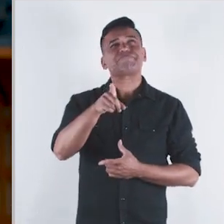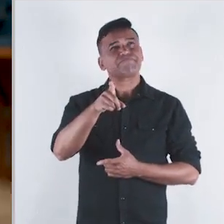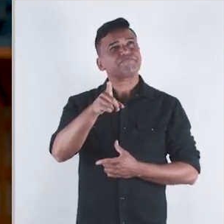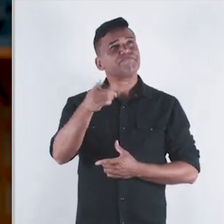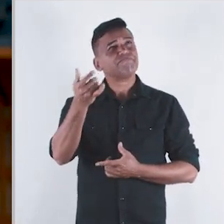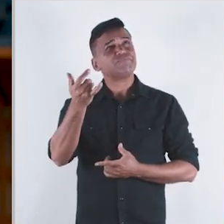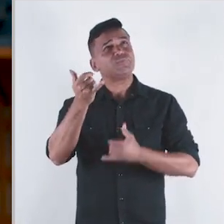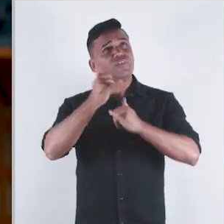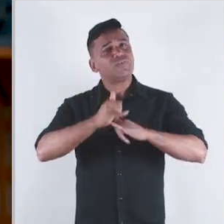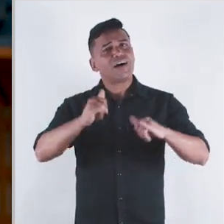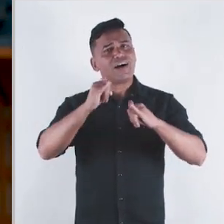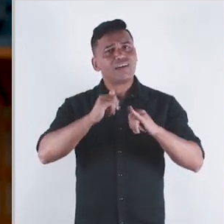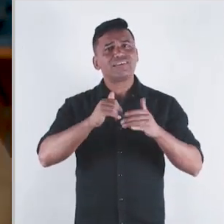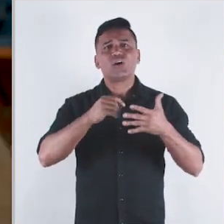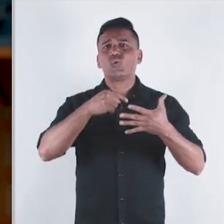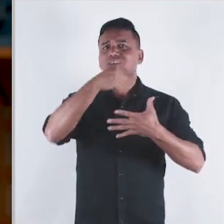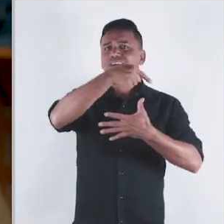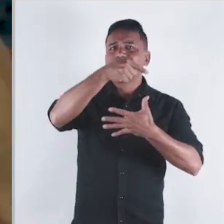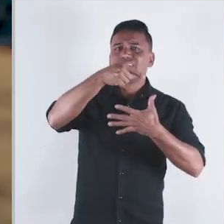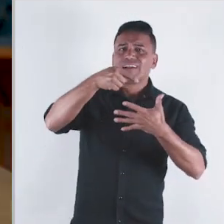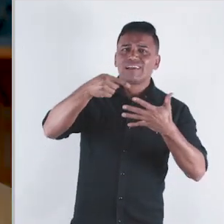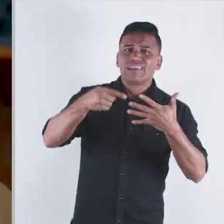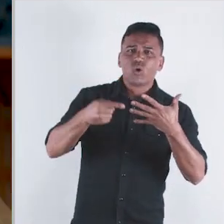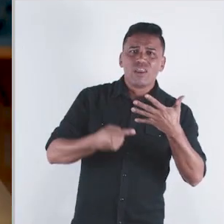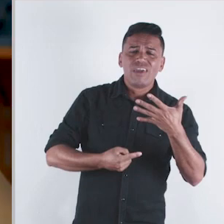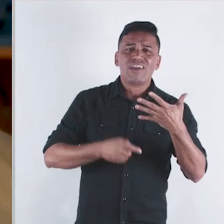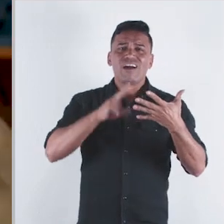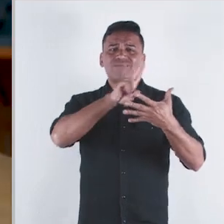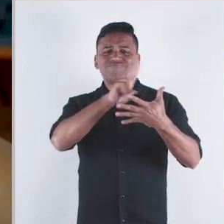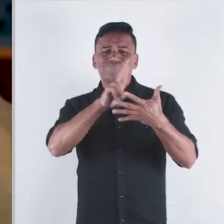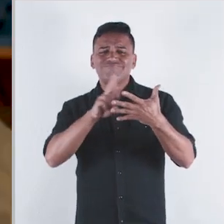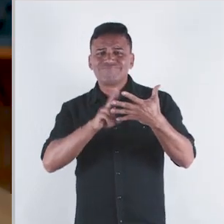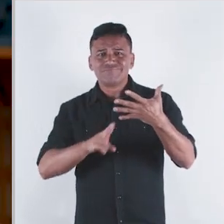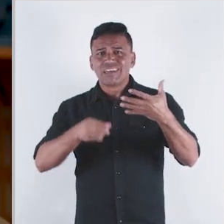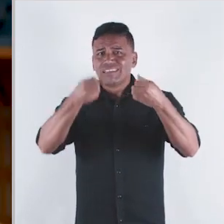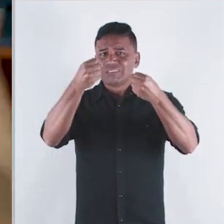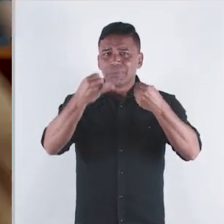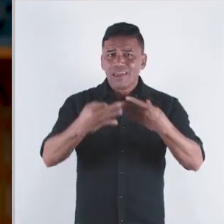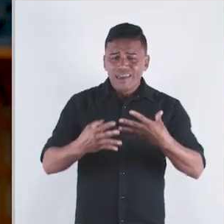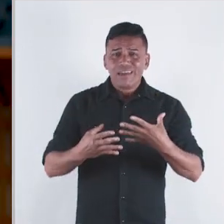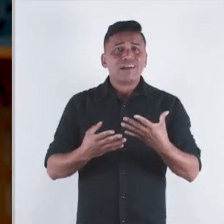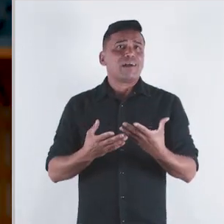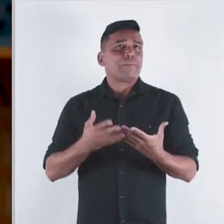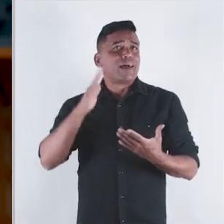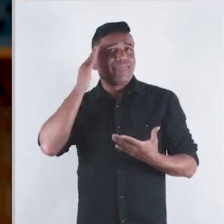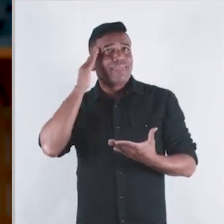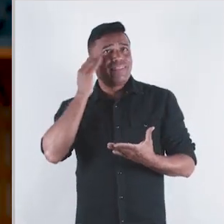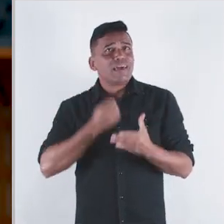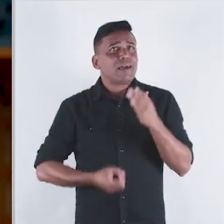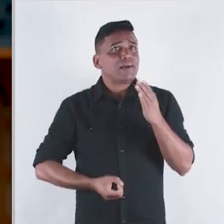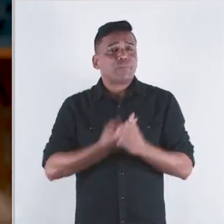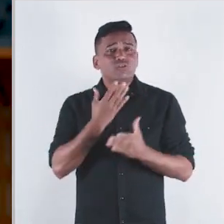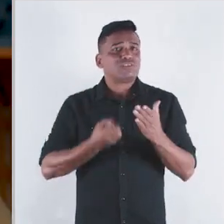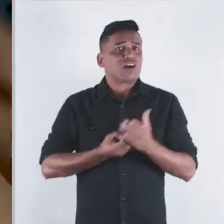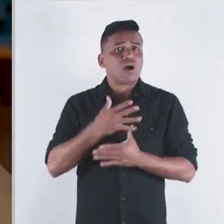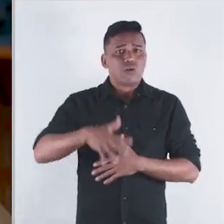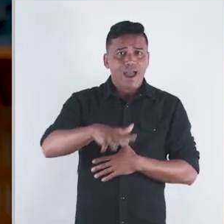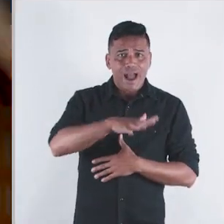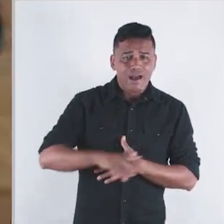dessas categorias que a gente usa, na verdade, até para entender essa produção literária, que tem a ver com